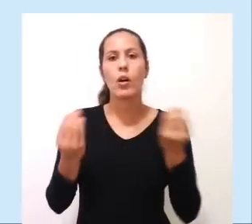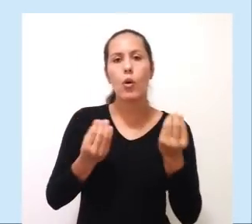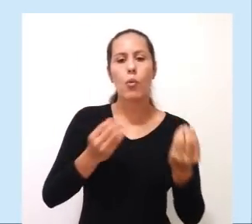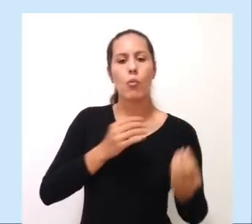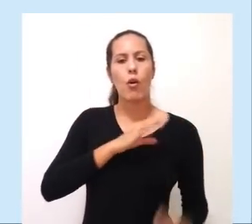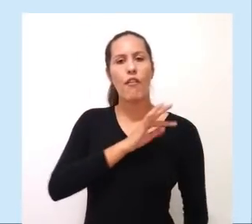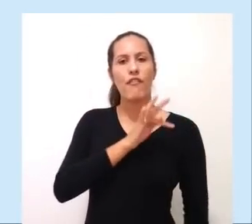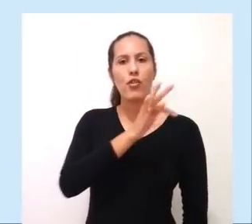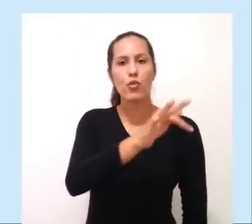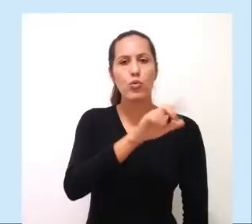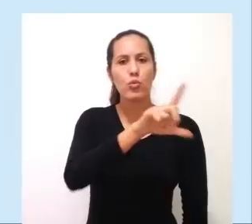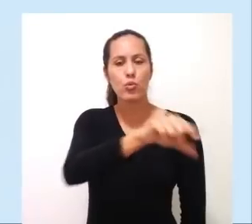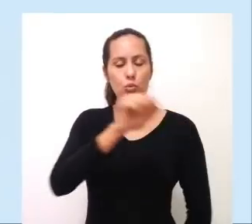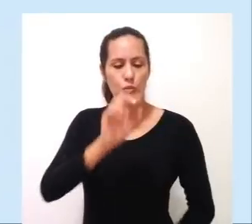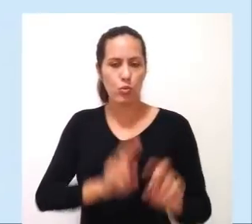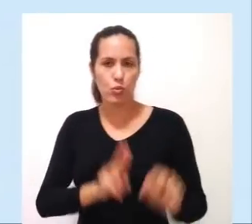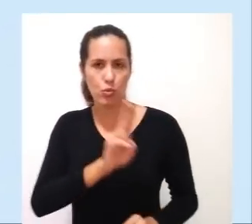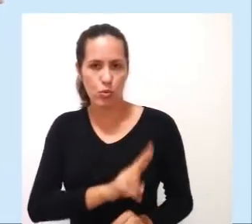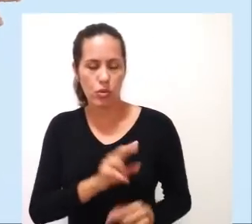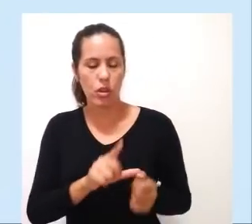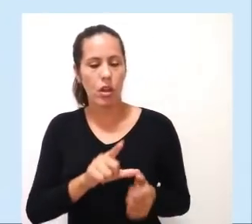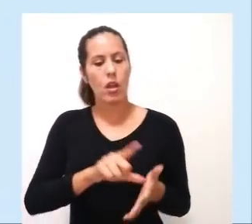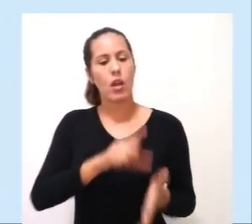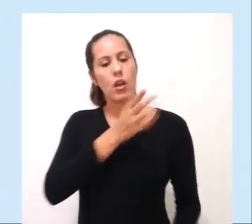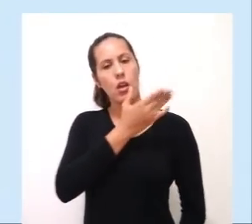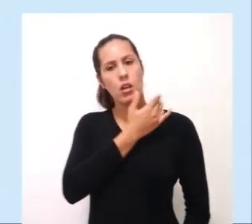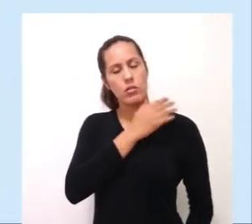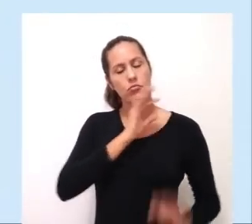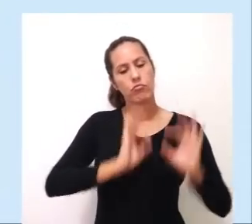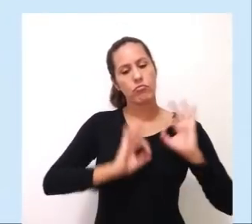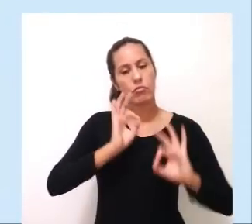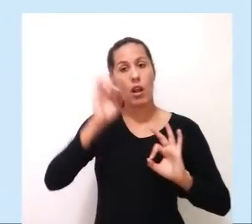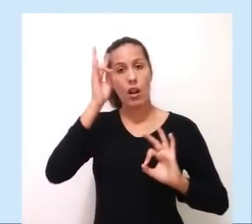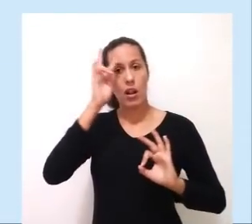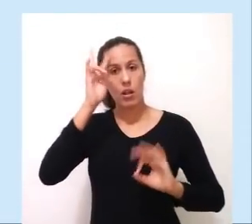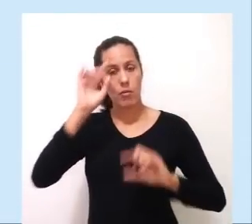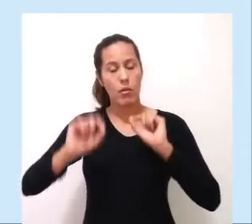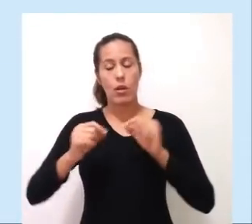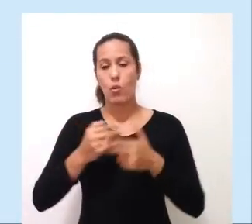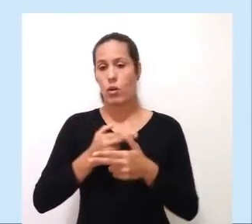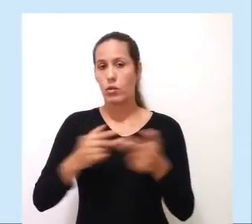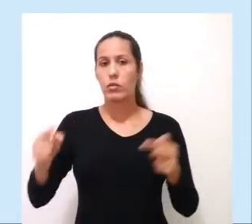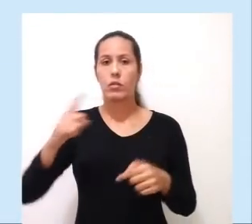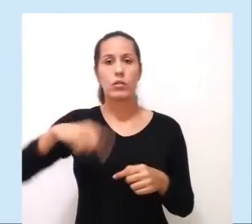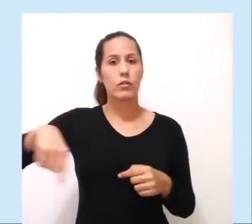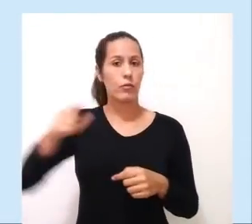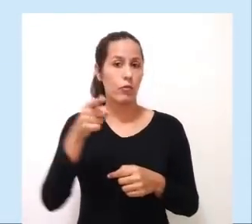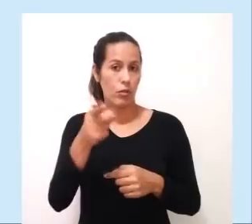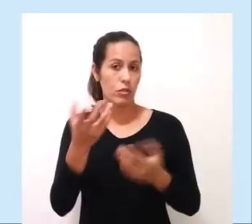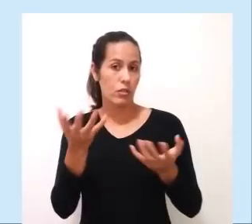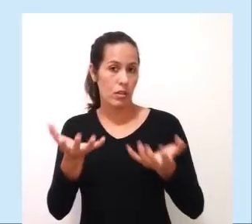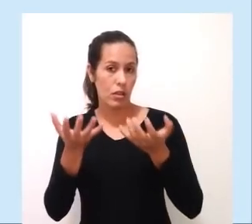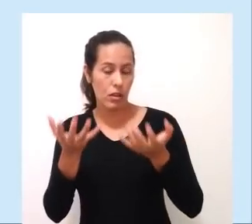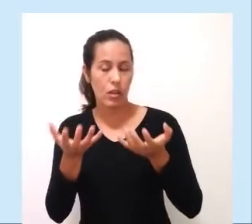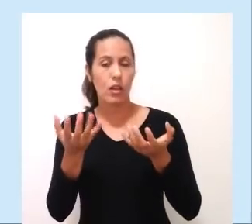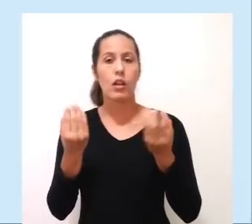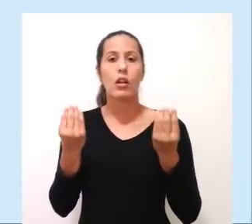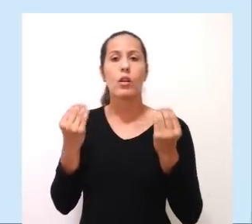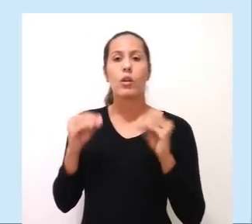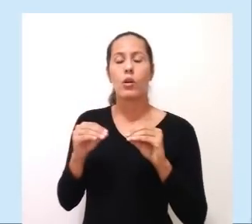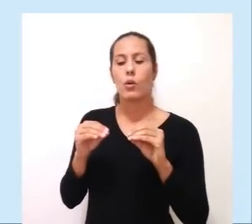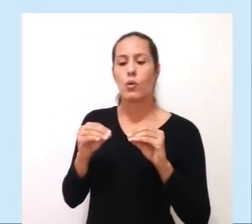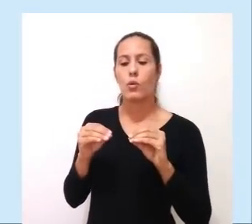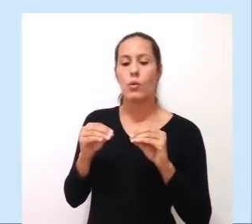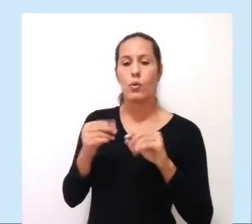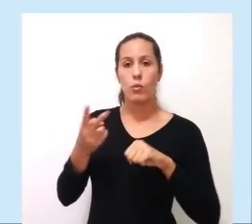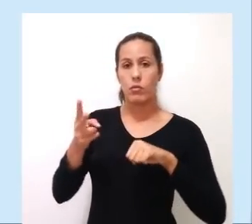utilizar o pretérito, qual a diferença dos passados, lembrar em uma notícia, quando você quer justamente colocar o